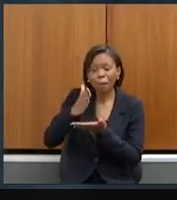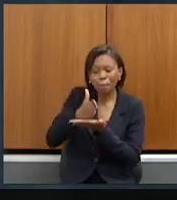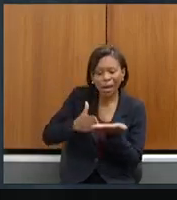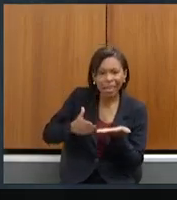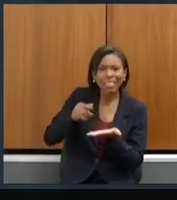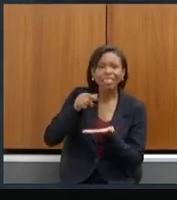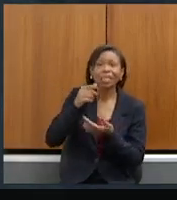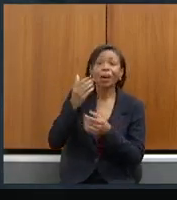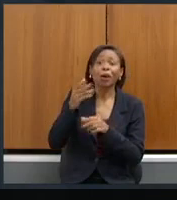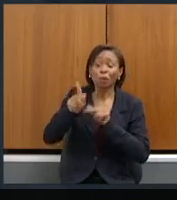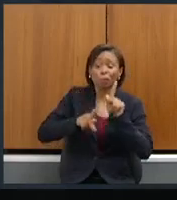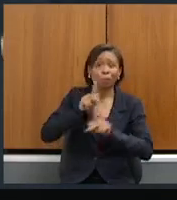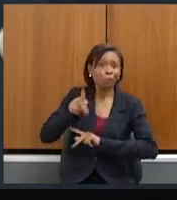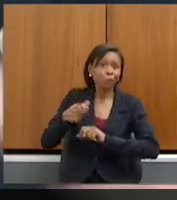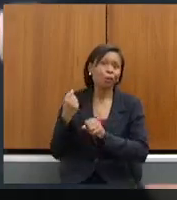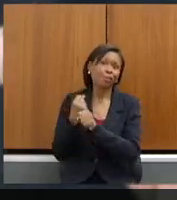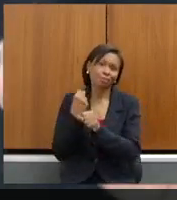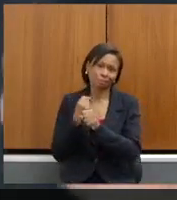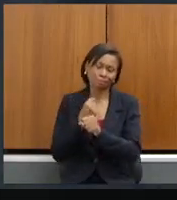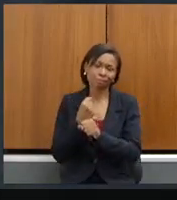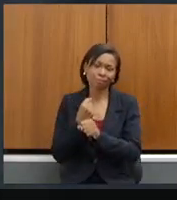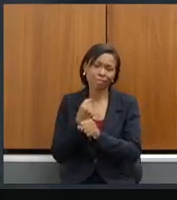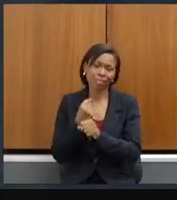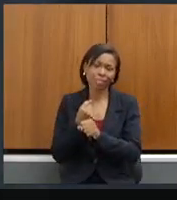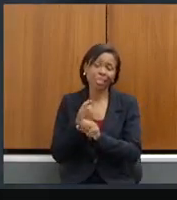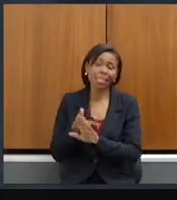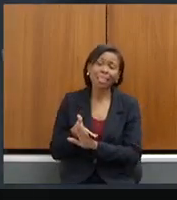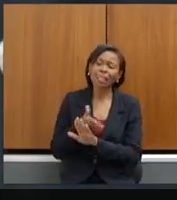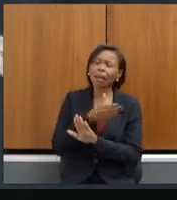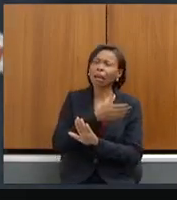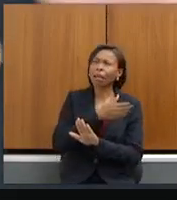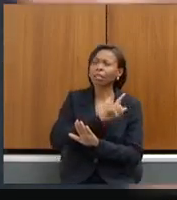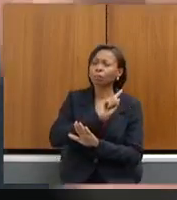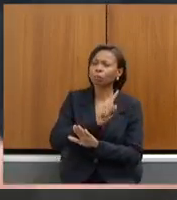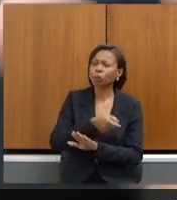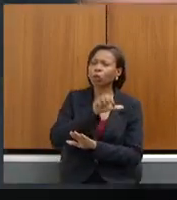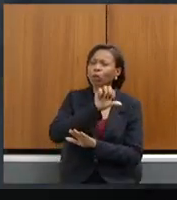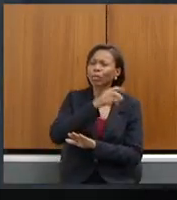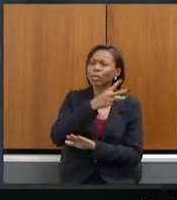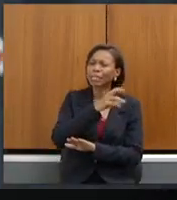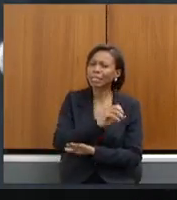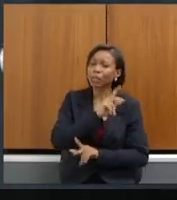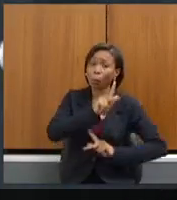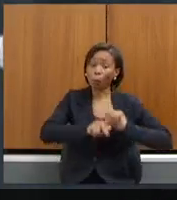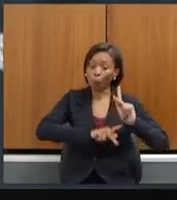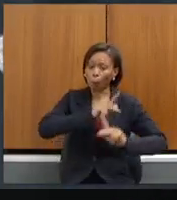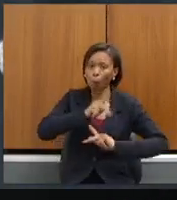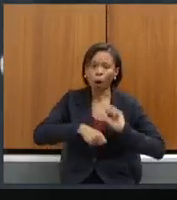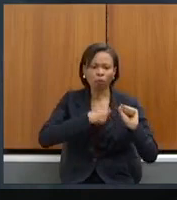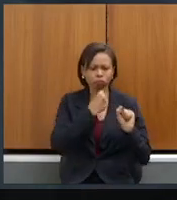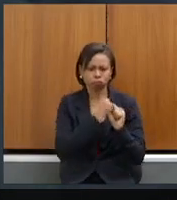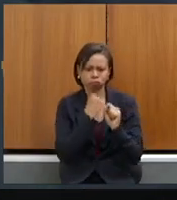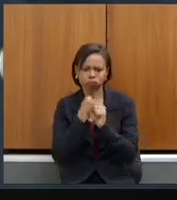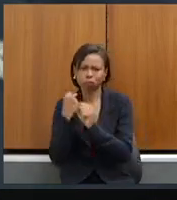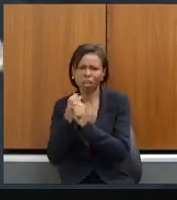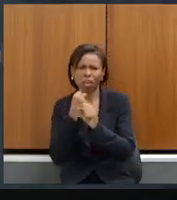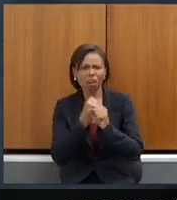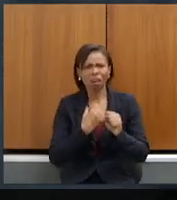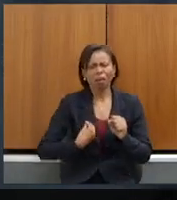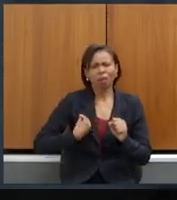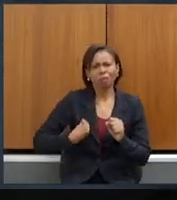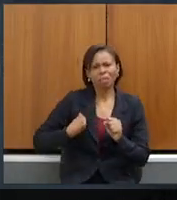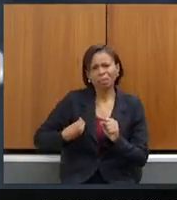Em 1930 a população foi parceira na construção na parte de gasto um aspecto monetário